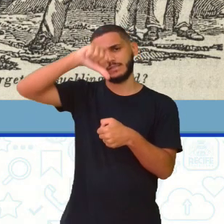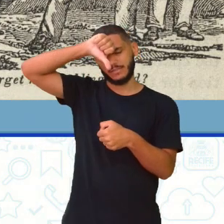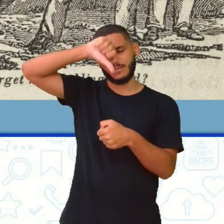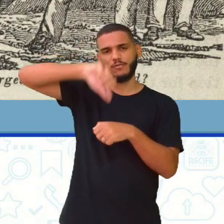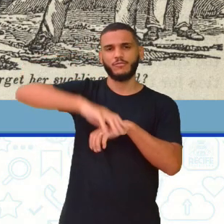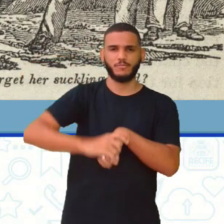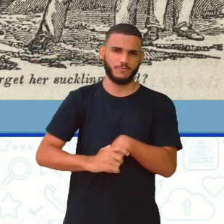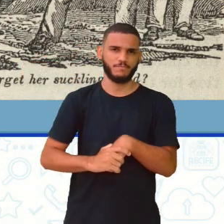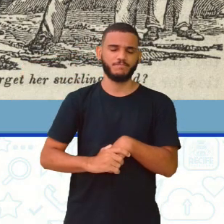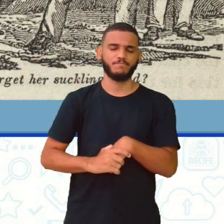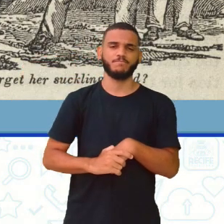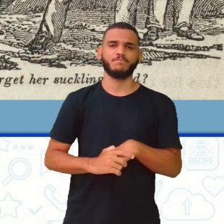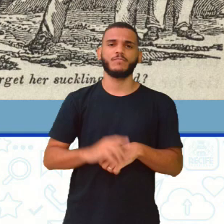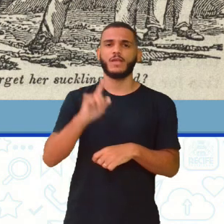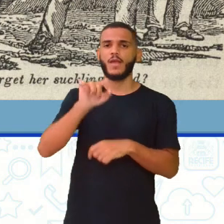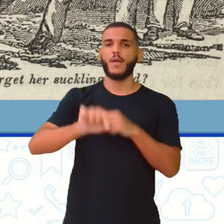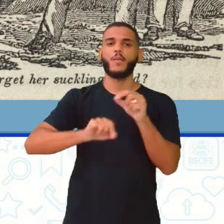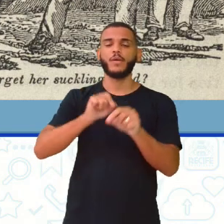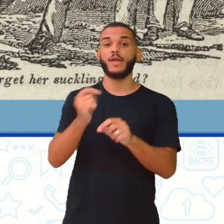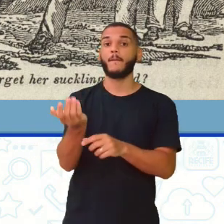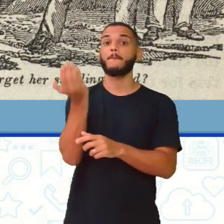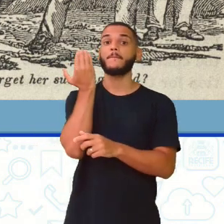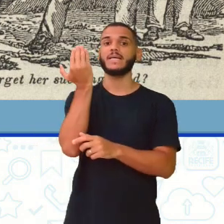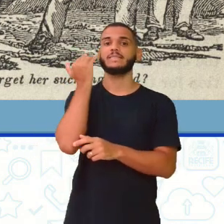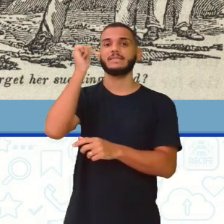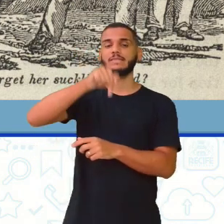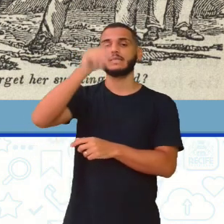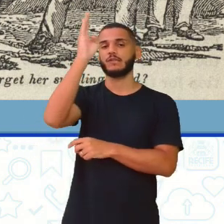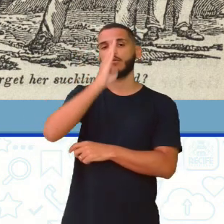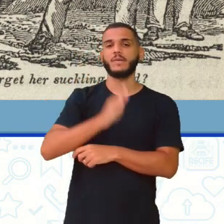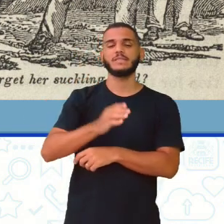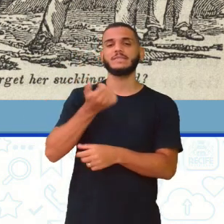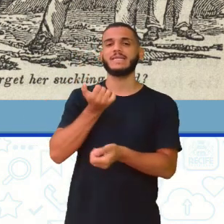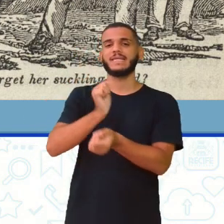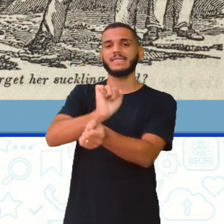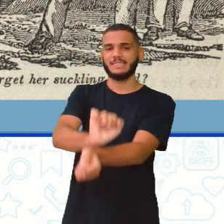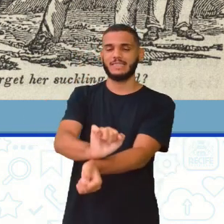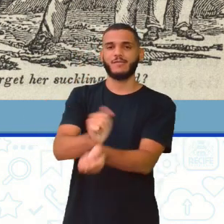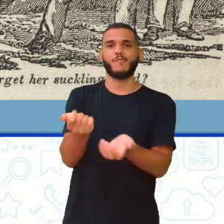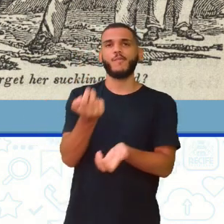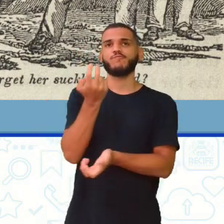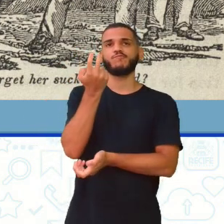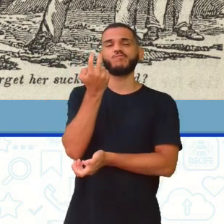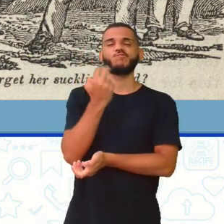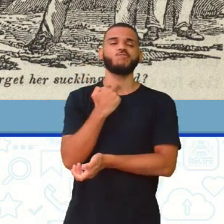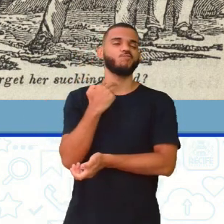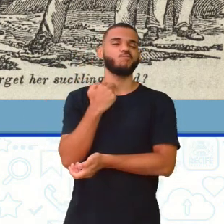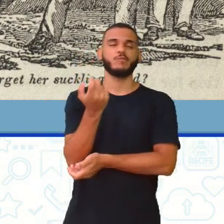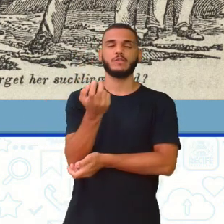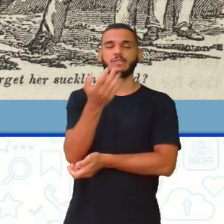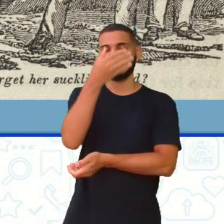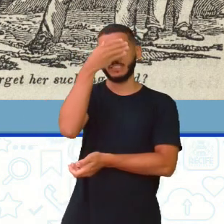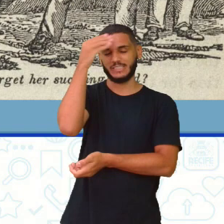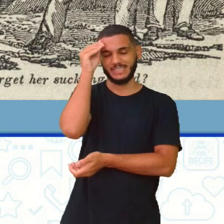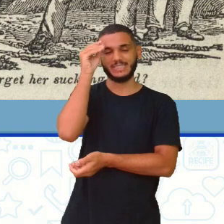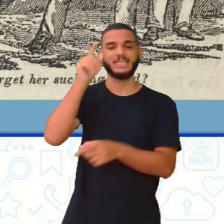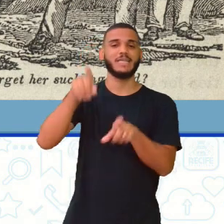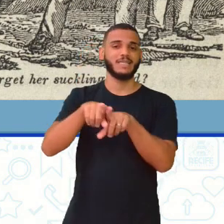né? É justamente o nosso passado escravista, do qual a gente não pode esquecer e não pode se